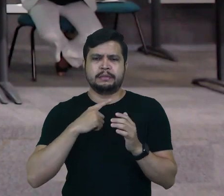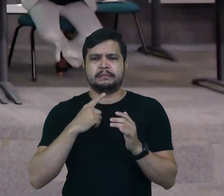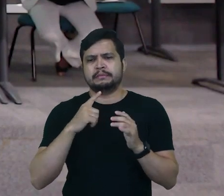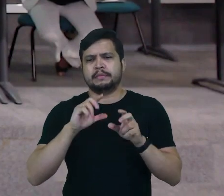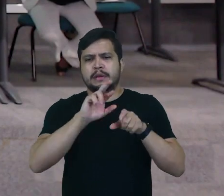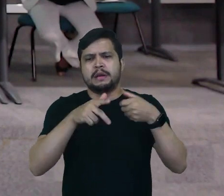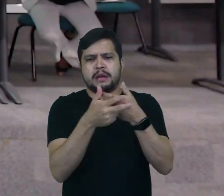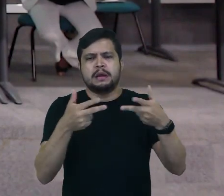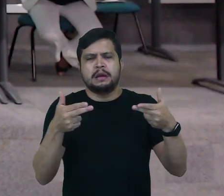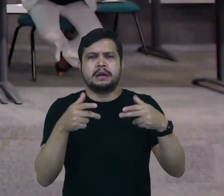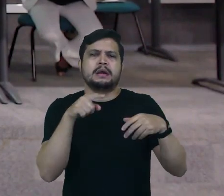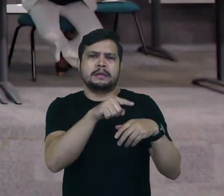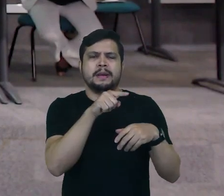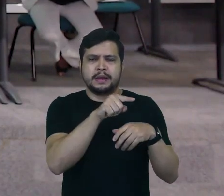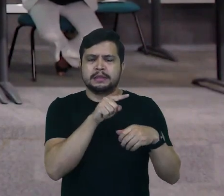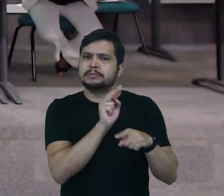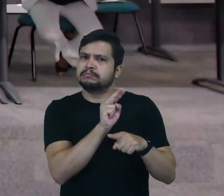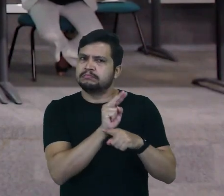os animais. Obrigada.